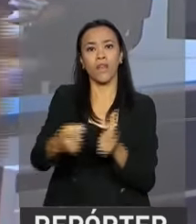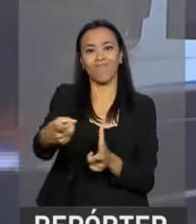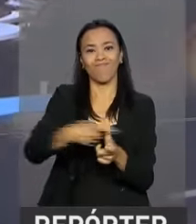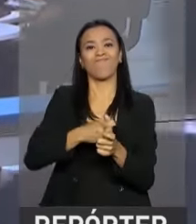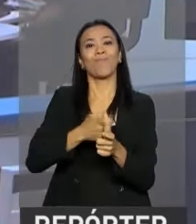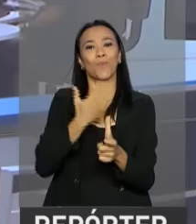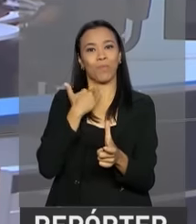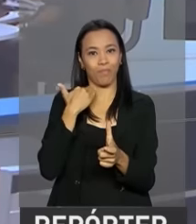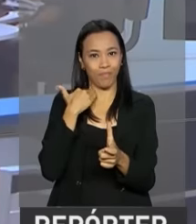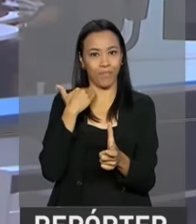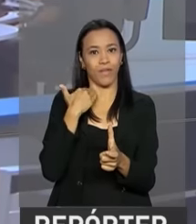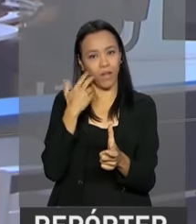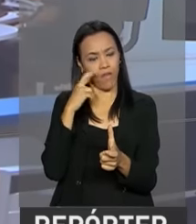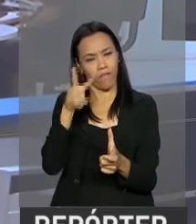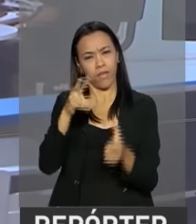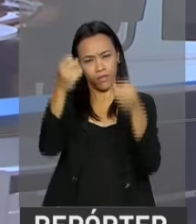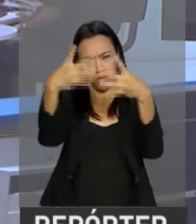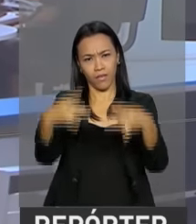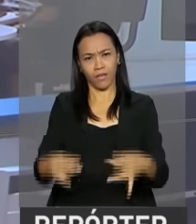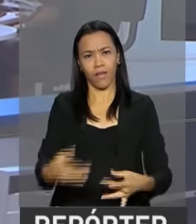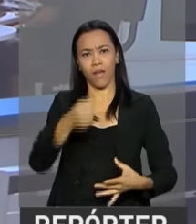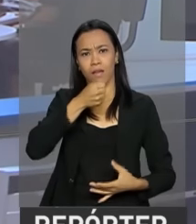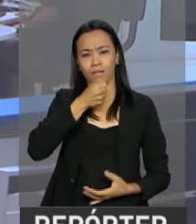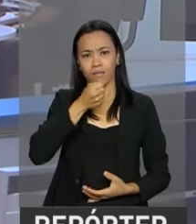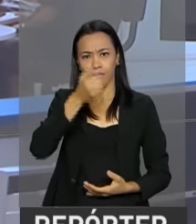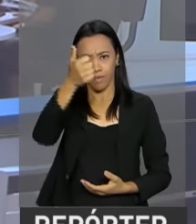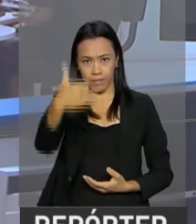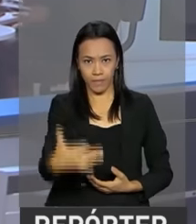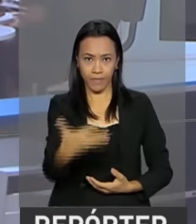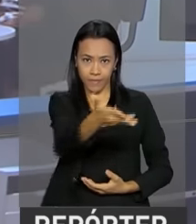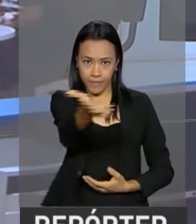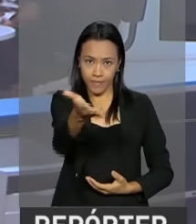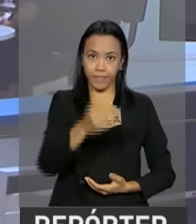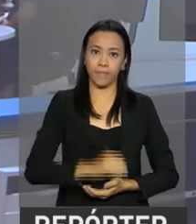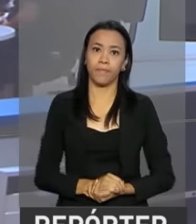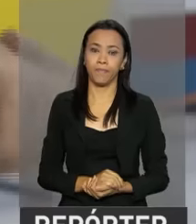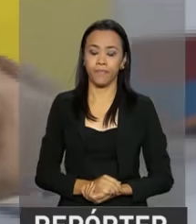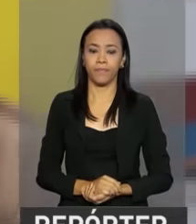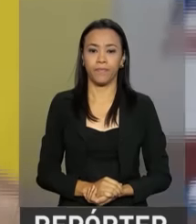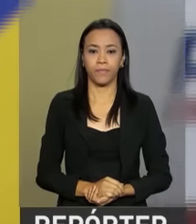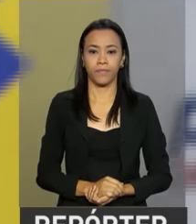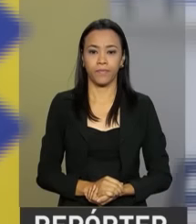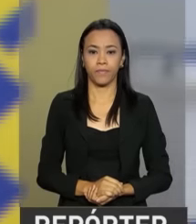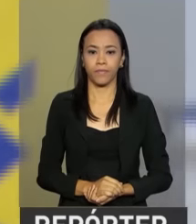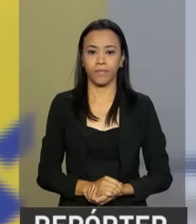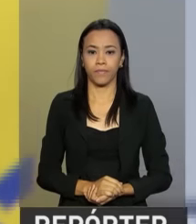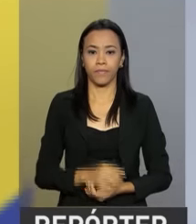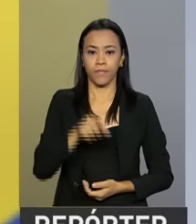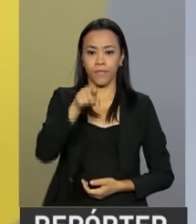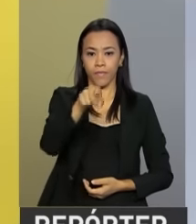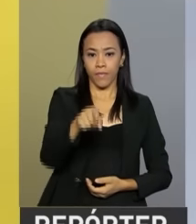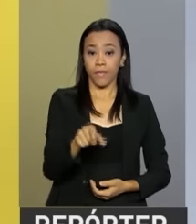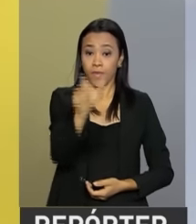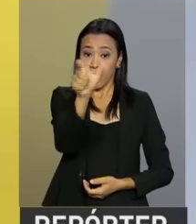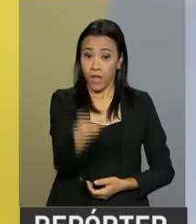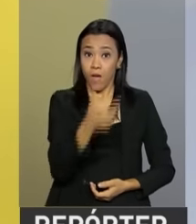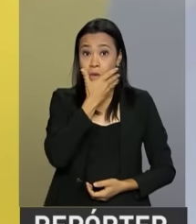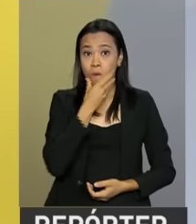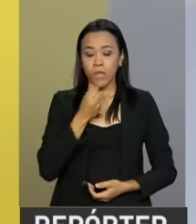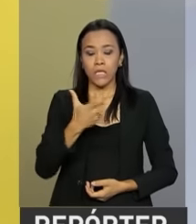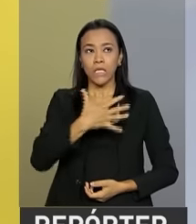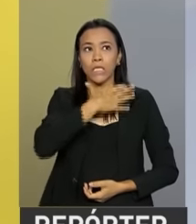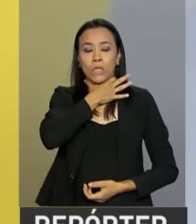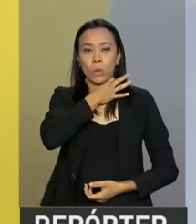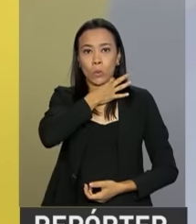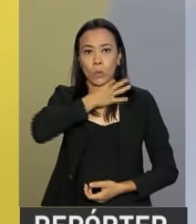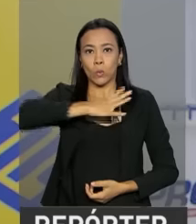você vê agora na reportagem também da Beatriz amiden Anderson tinha uma dívida de cartão de crédito